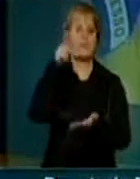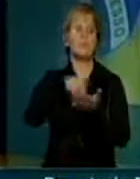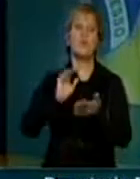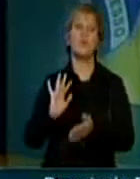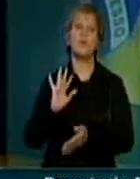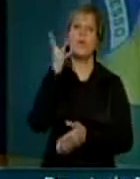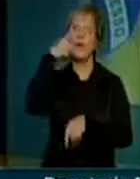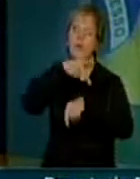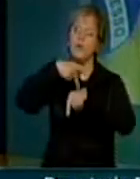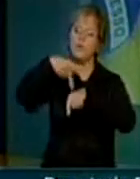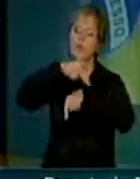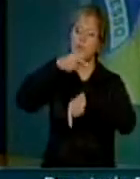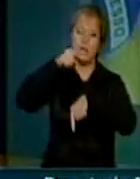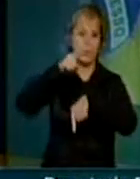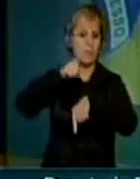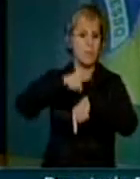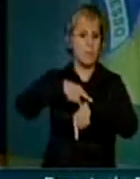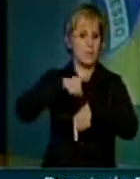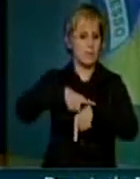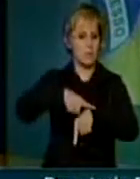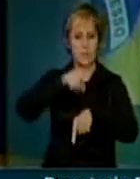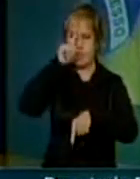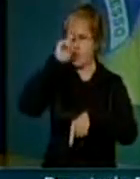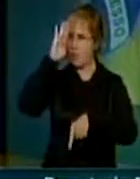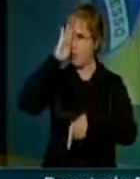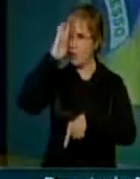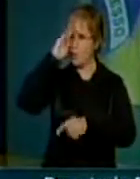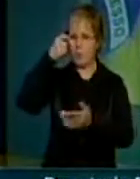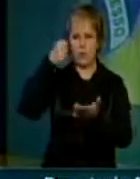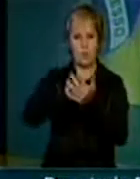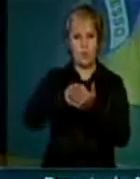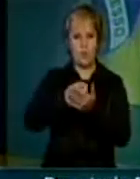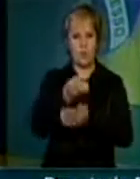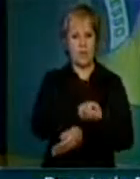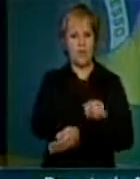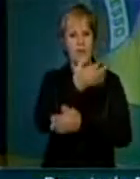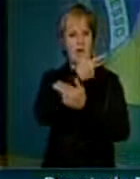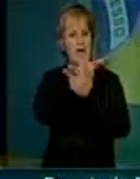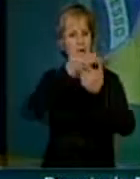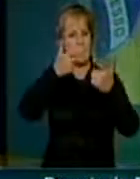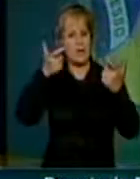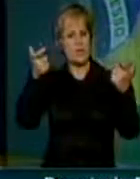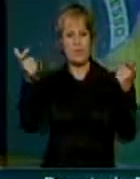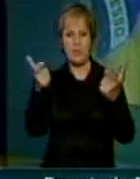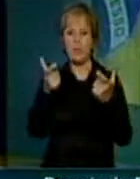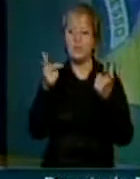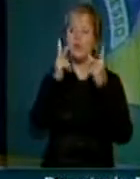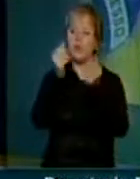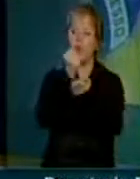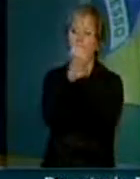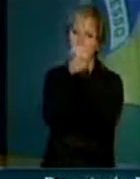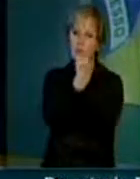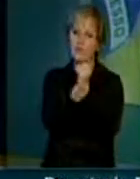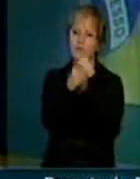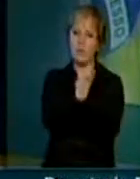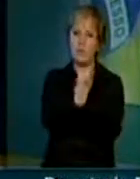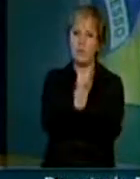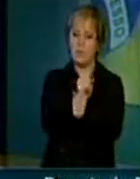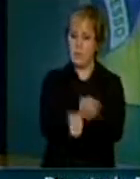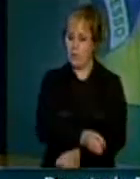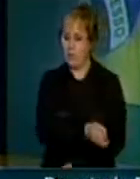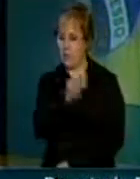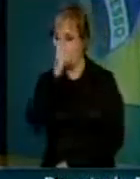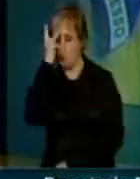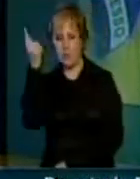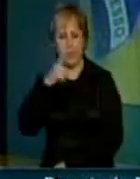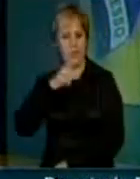história deste país, marcado por tantas casas grandes e senzalas, e aqueles que se sentiam donos